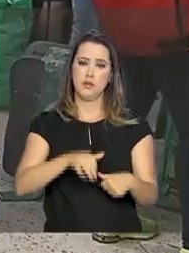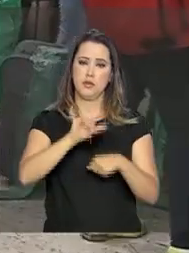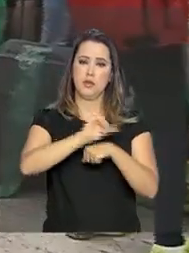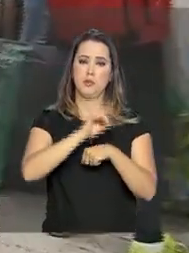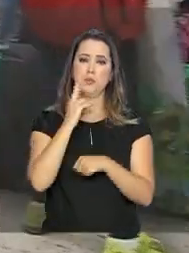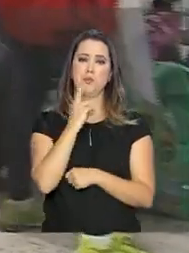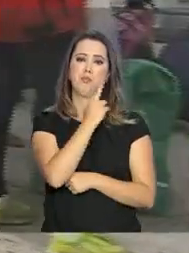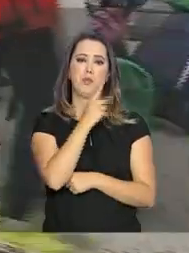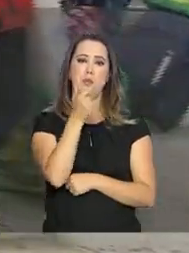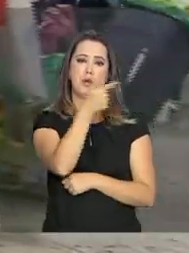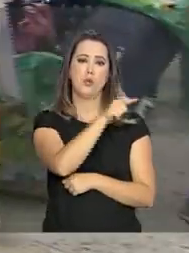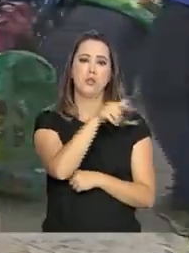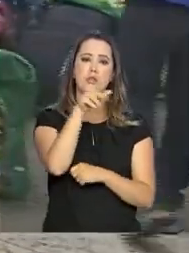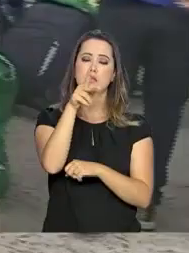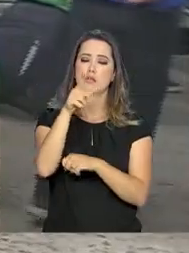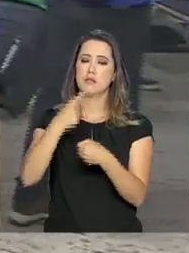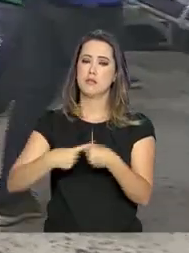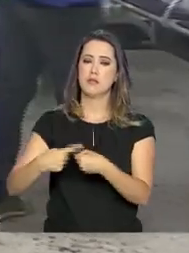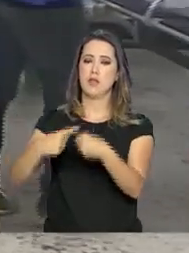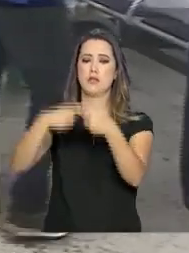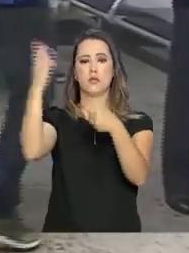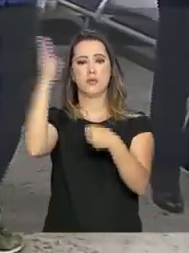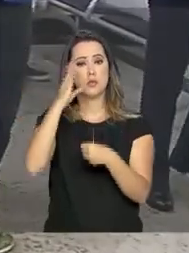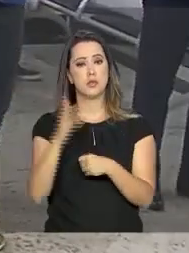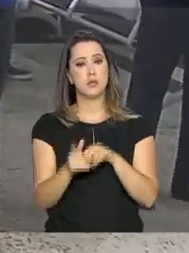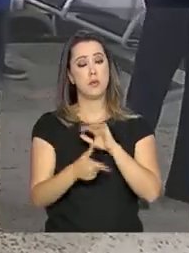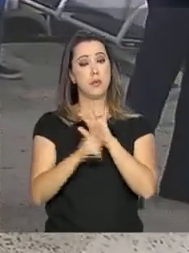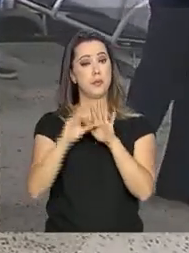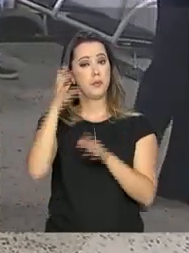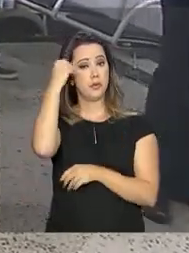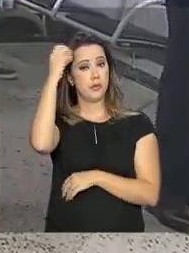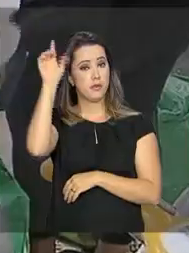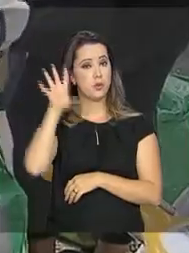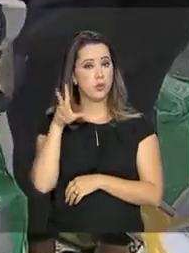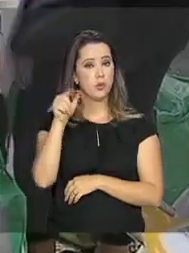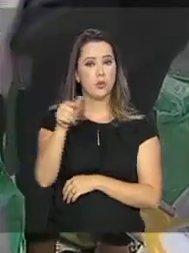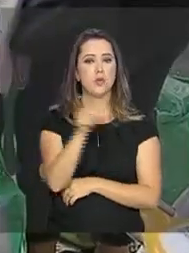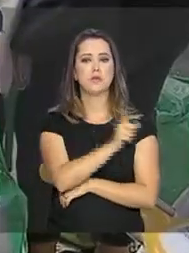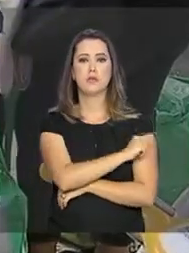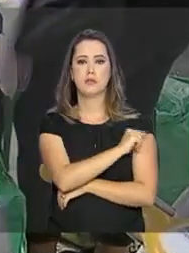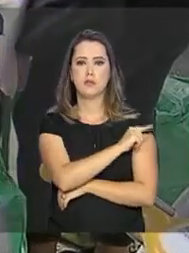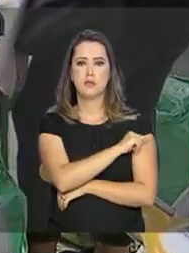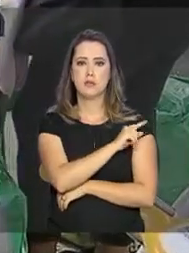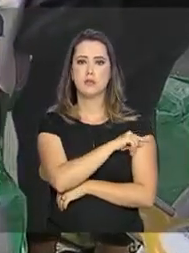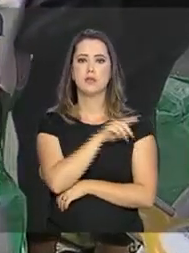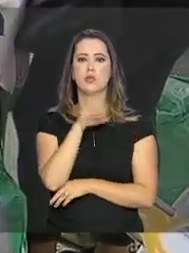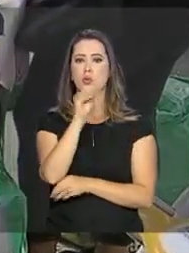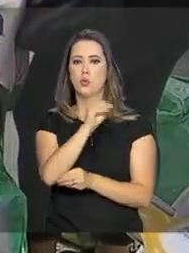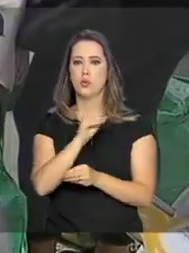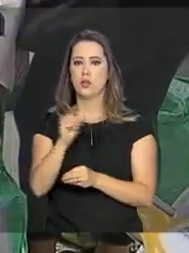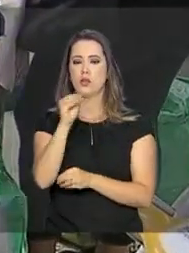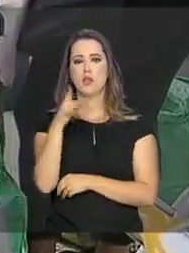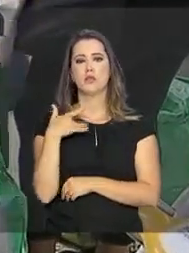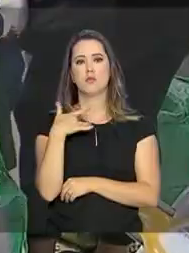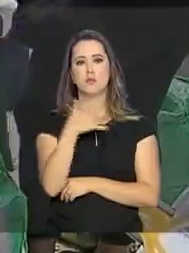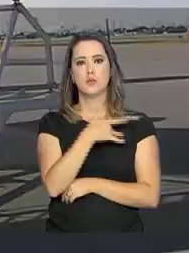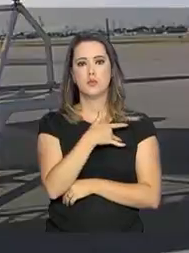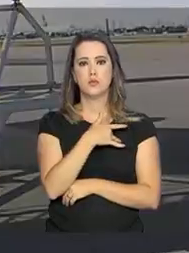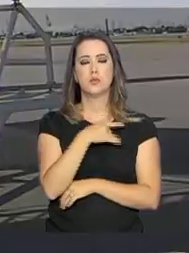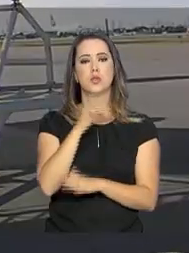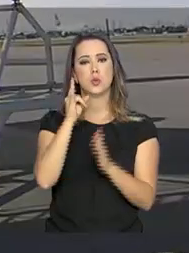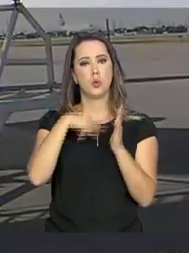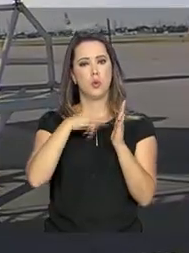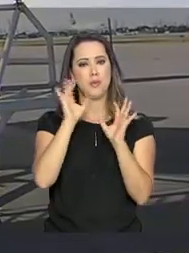vista para outras cidades brasileiras antes da viagem todos foram vacinados submetidos a exames de saúde